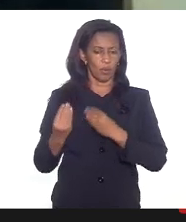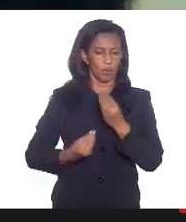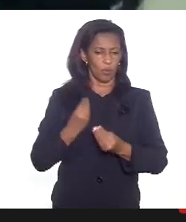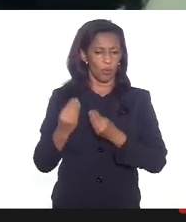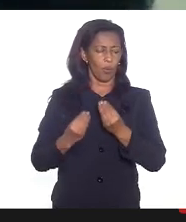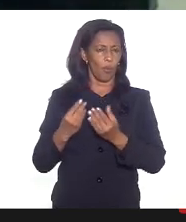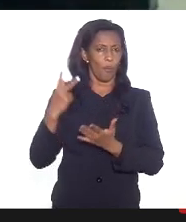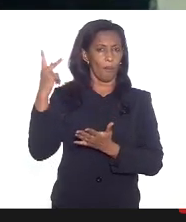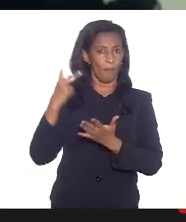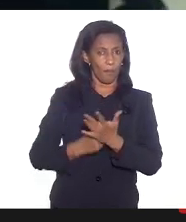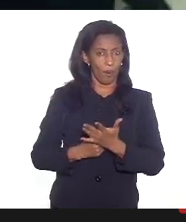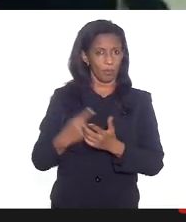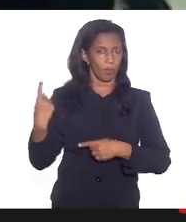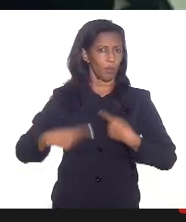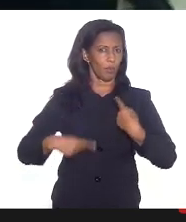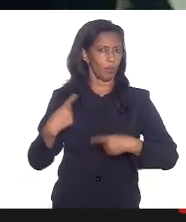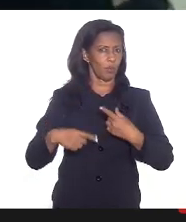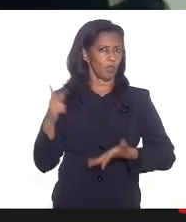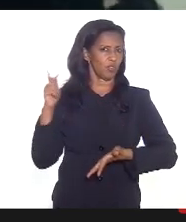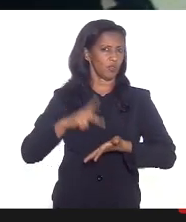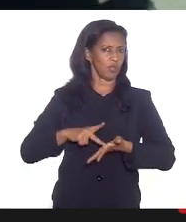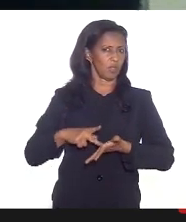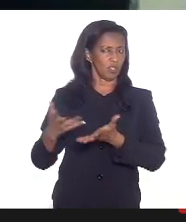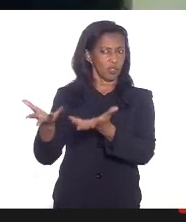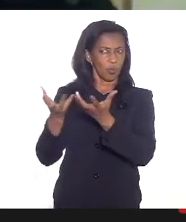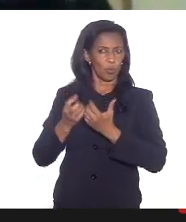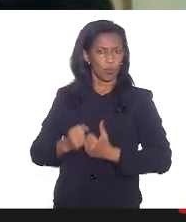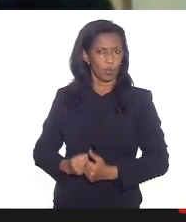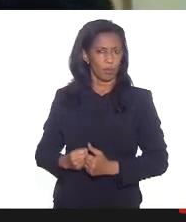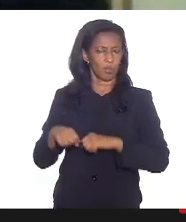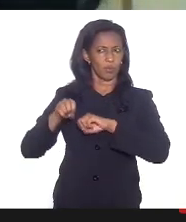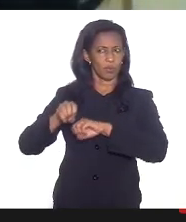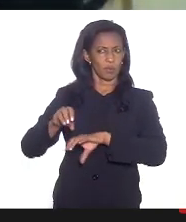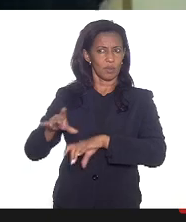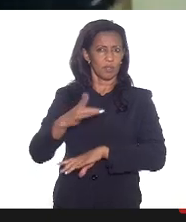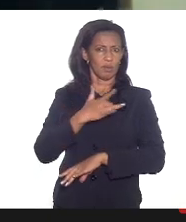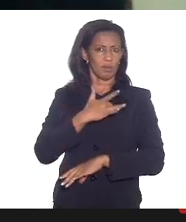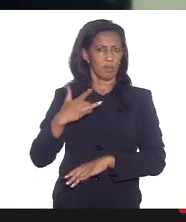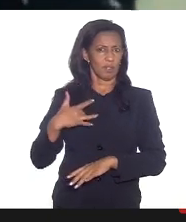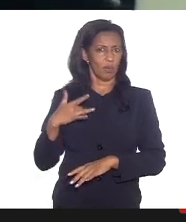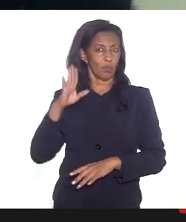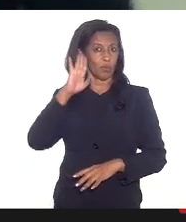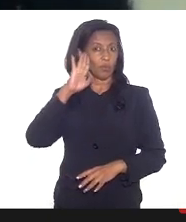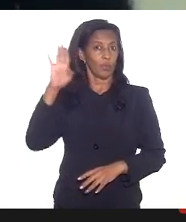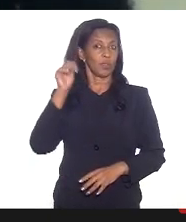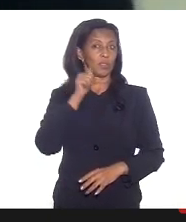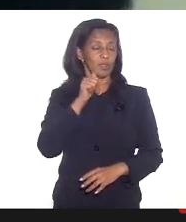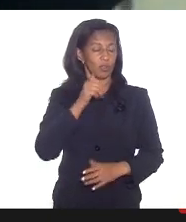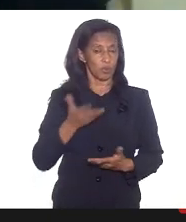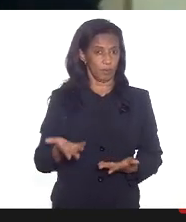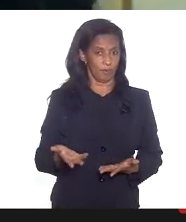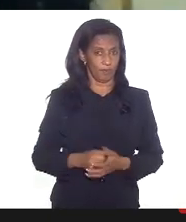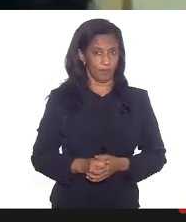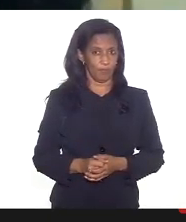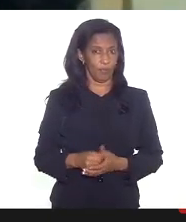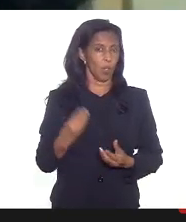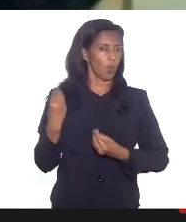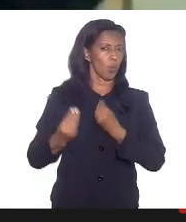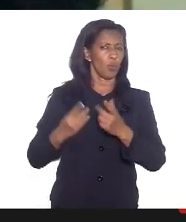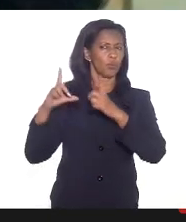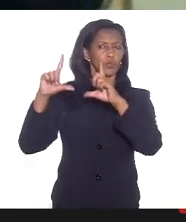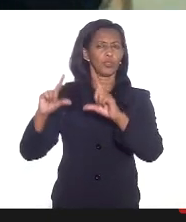como faltar uma política de fato de acolhimento humanização em educação e saúde priorizando essas mulheres Como